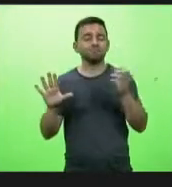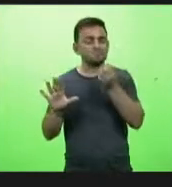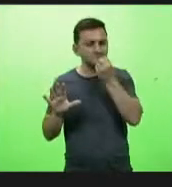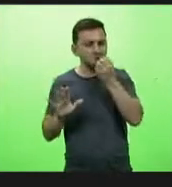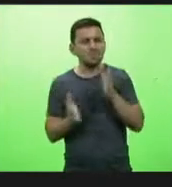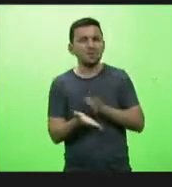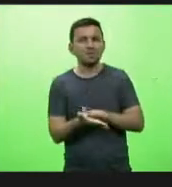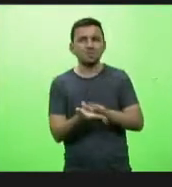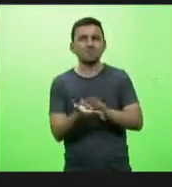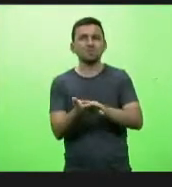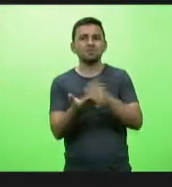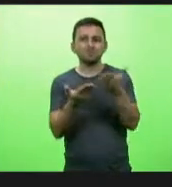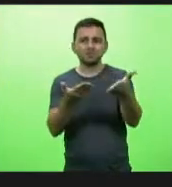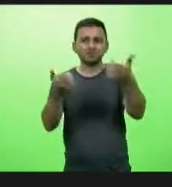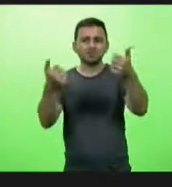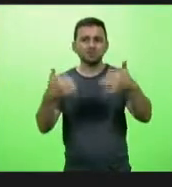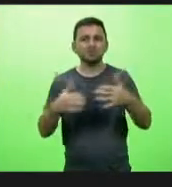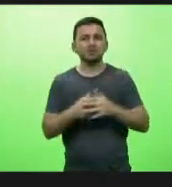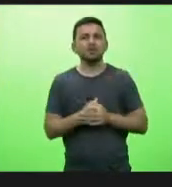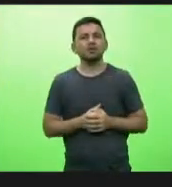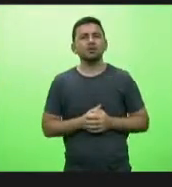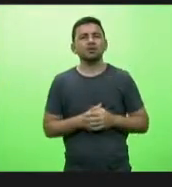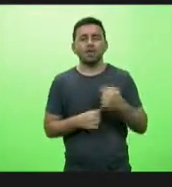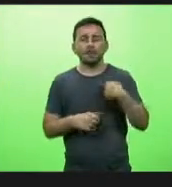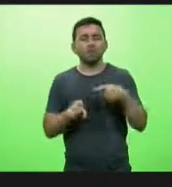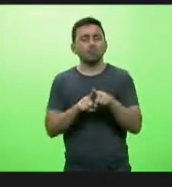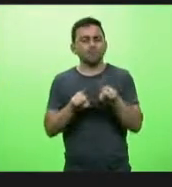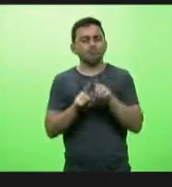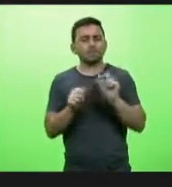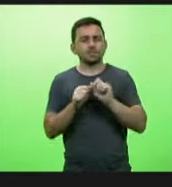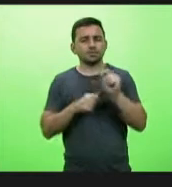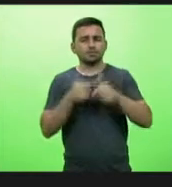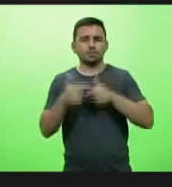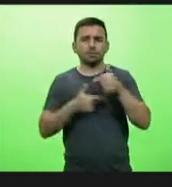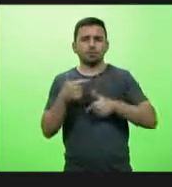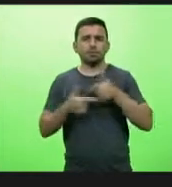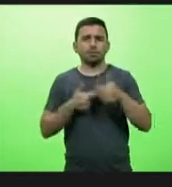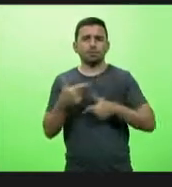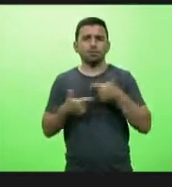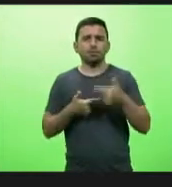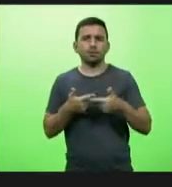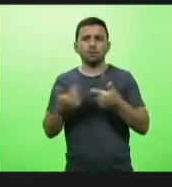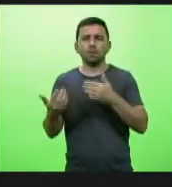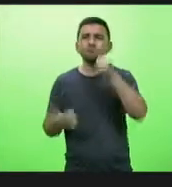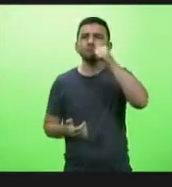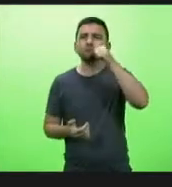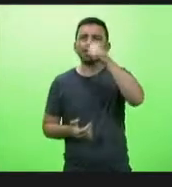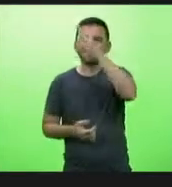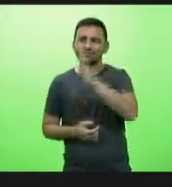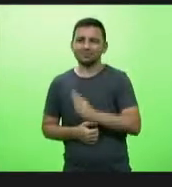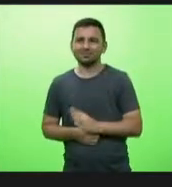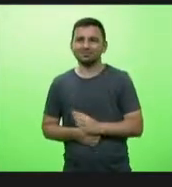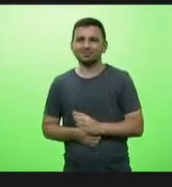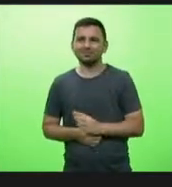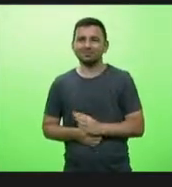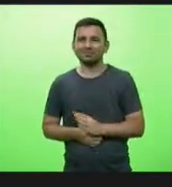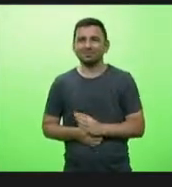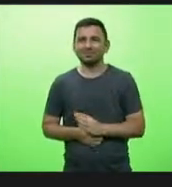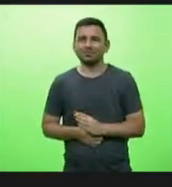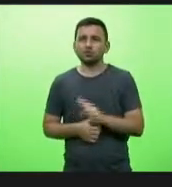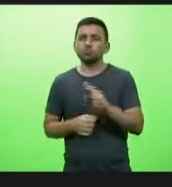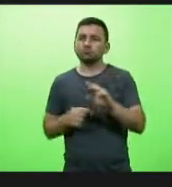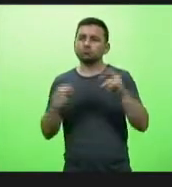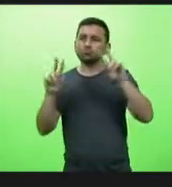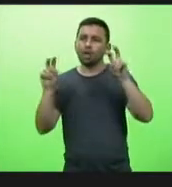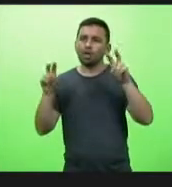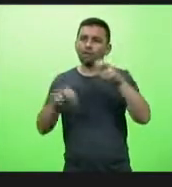Parabéns mesmo. Até porque eu estou fazendo um trabalho para aquele Mulheres do Brasil, certo? Sobre